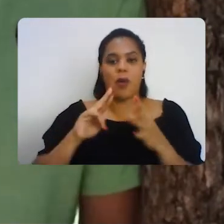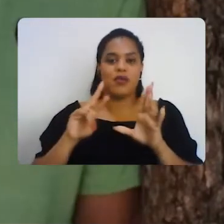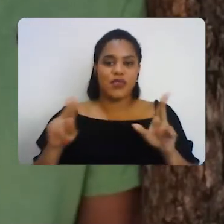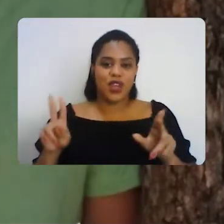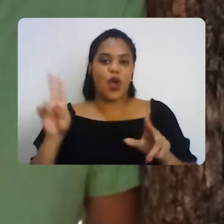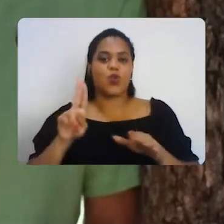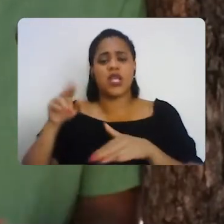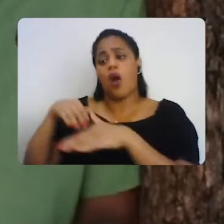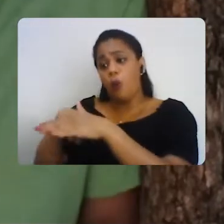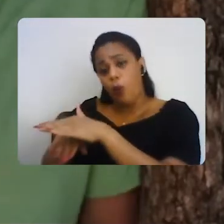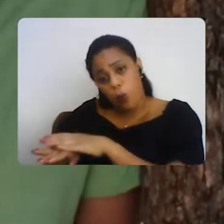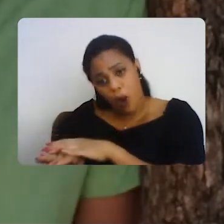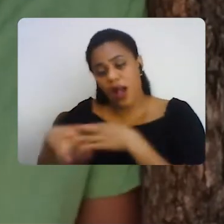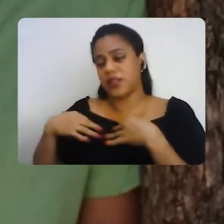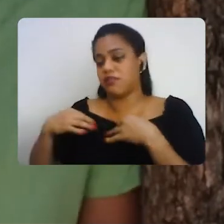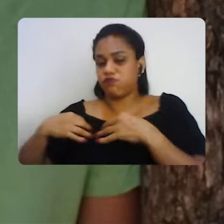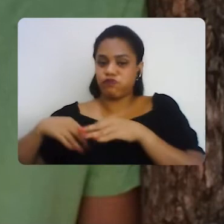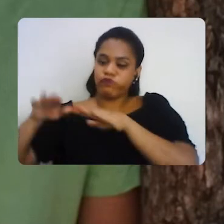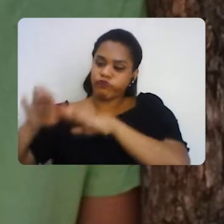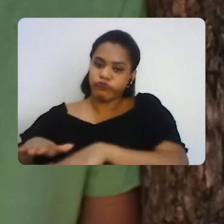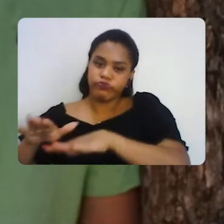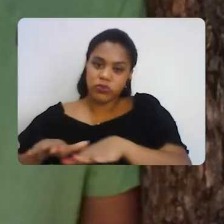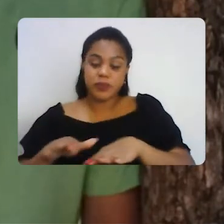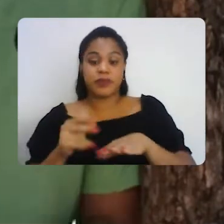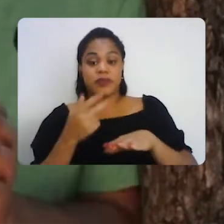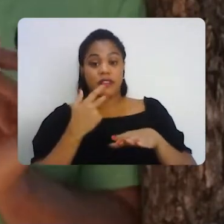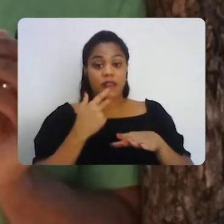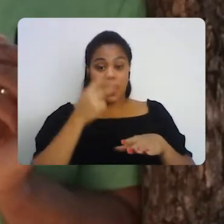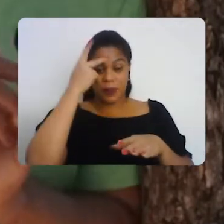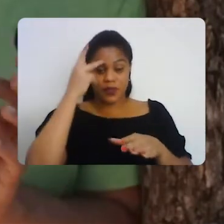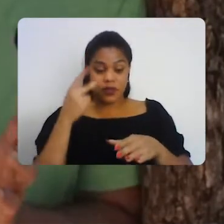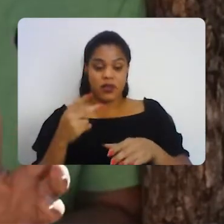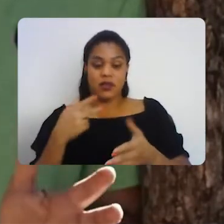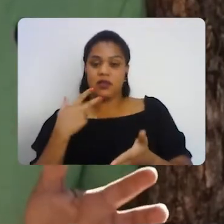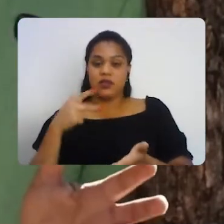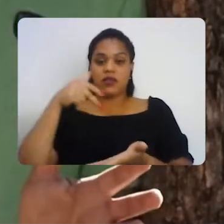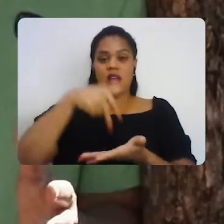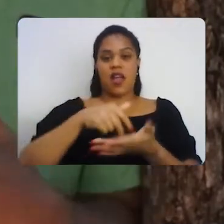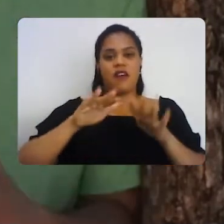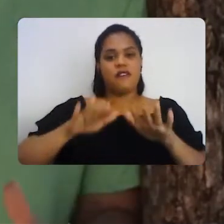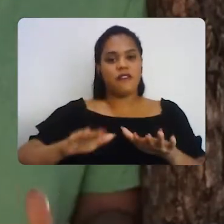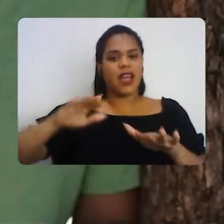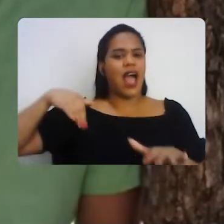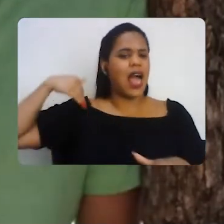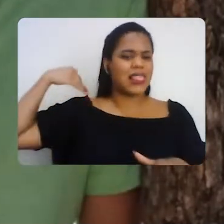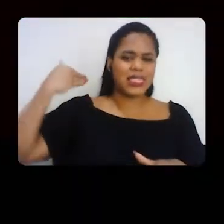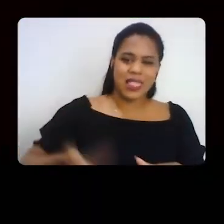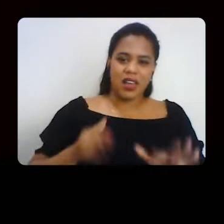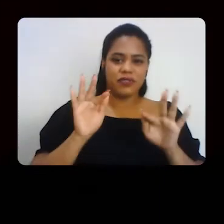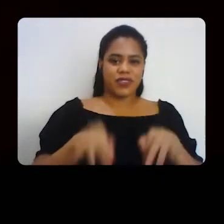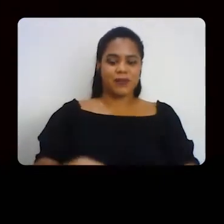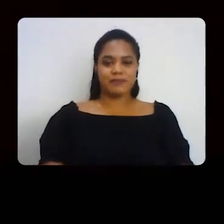figurinos, alguns dos elementos de cena, de guarda também, porque é um espetáculo que, a partir do momento que o ator entra em cena, ele permanece até o final.